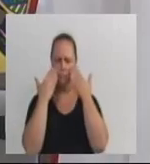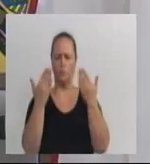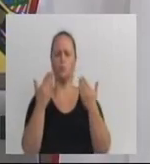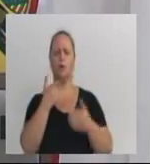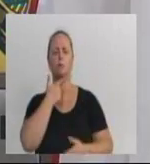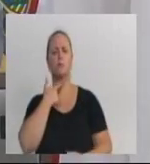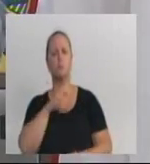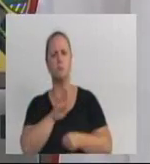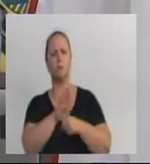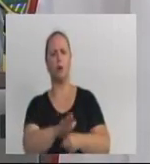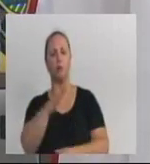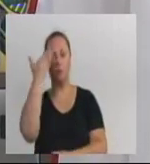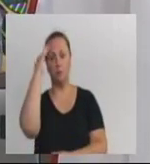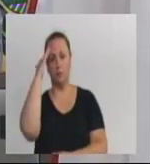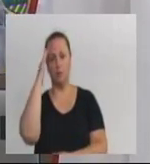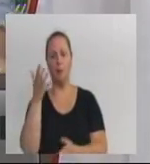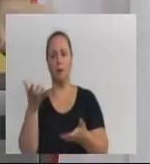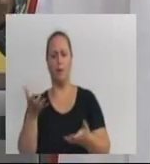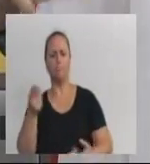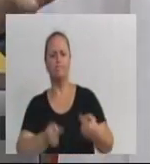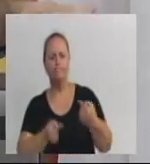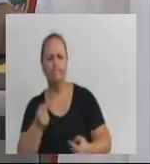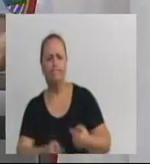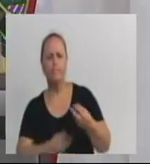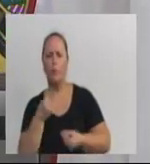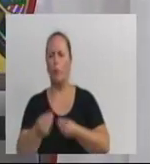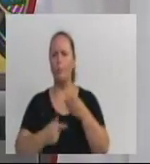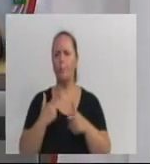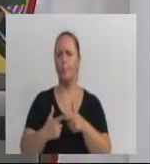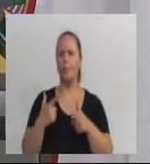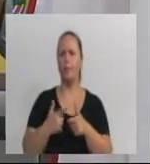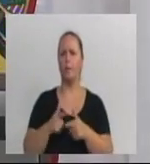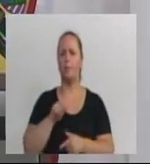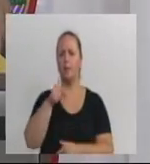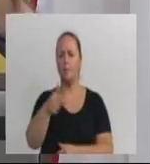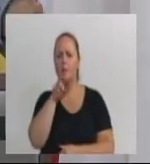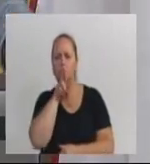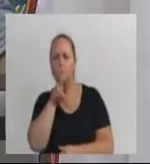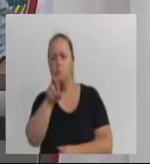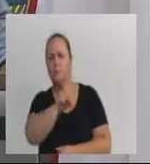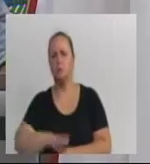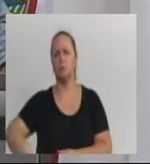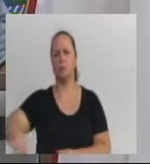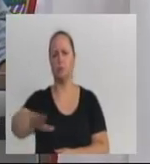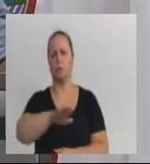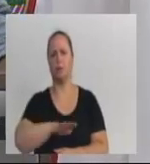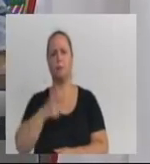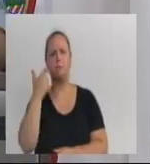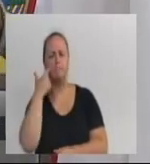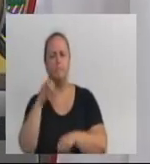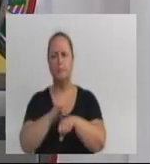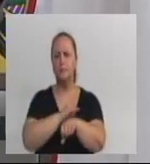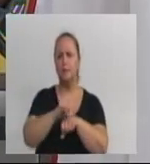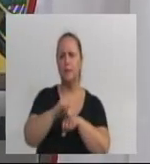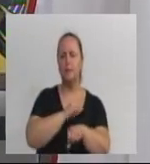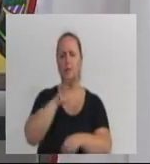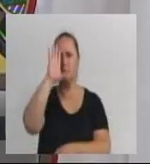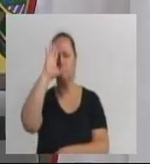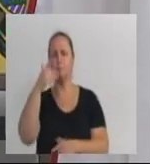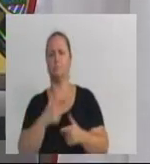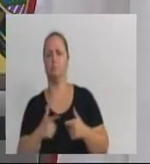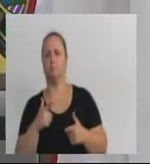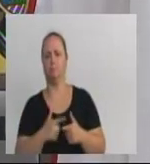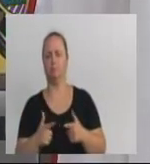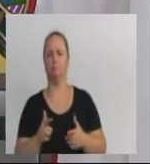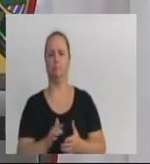vereador Marilden, para debater os problemas, para poder dar resposta para a sociedade, para poder encaminhar soluções. E quero aqui também relatar que